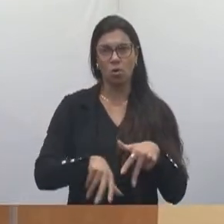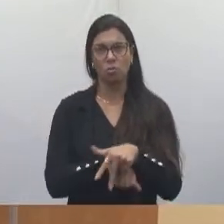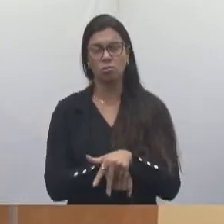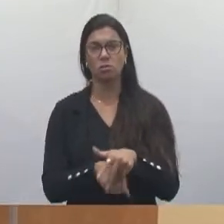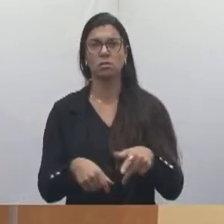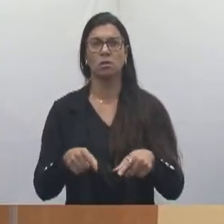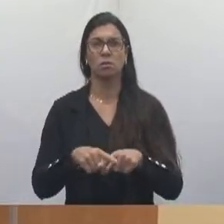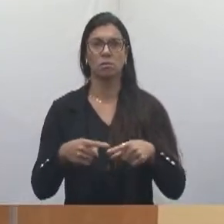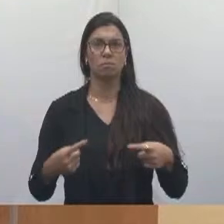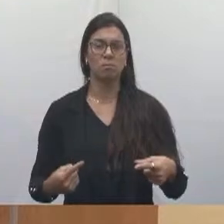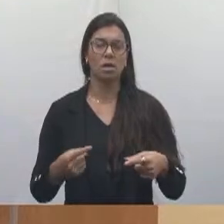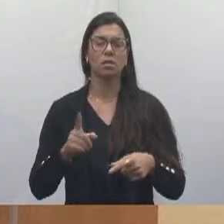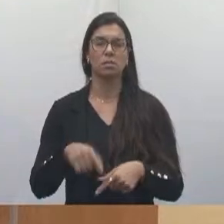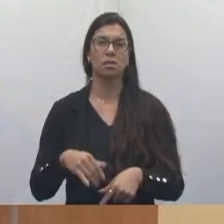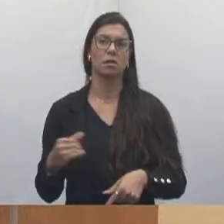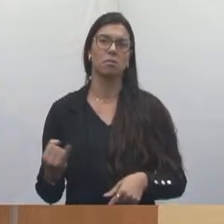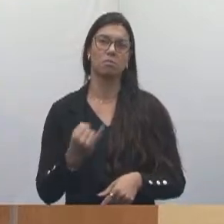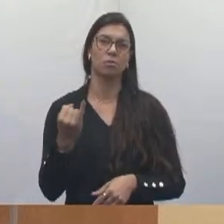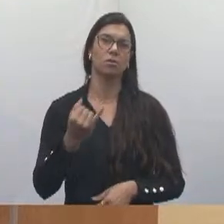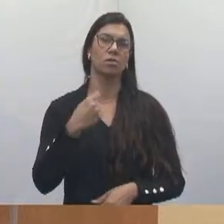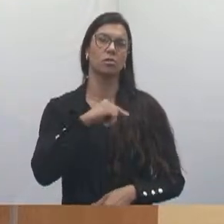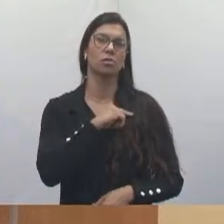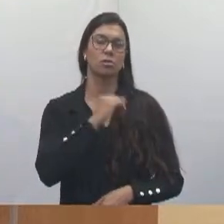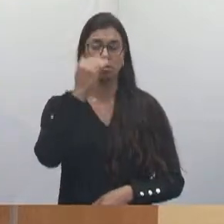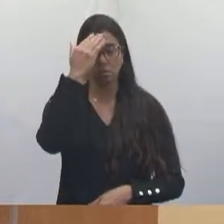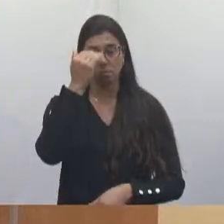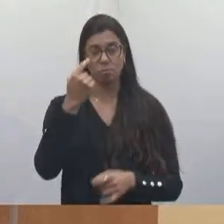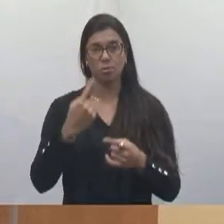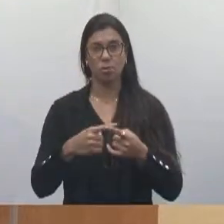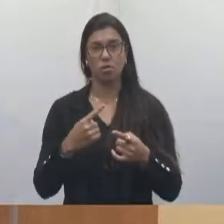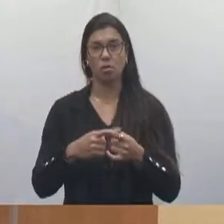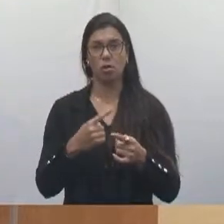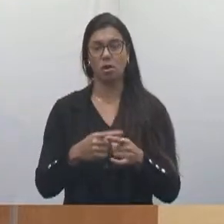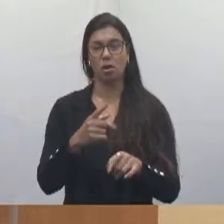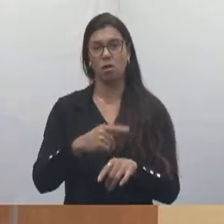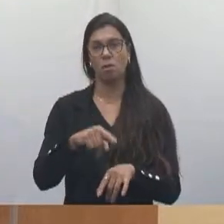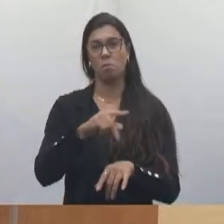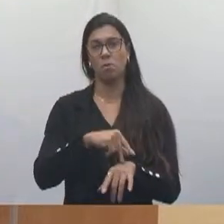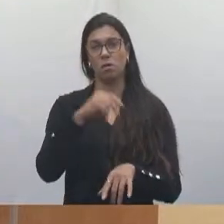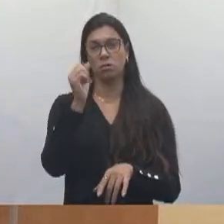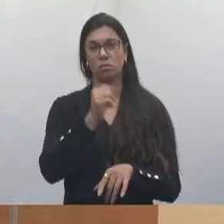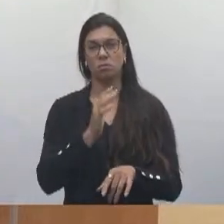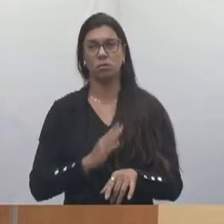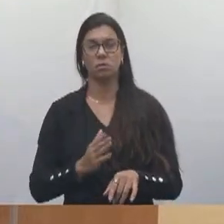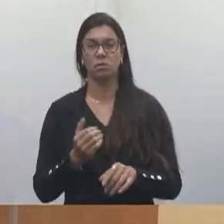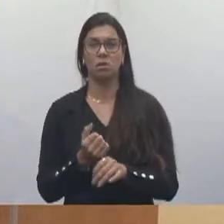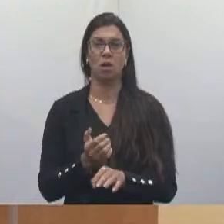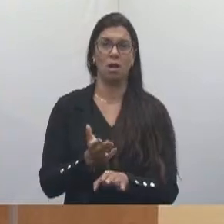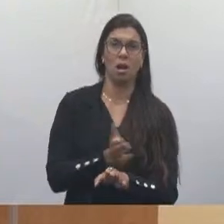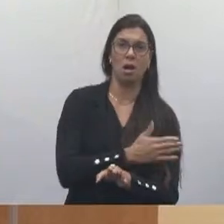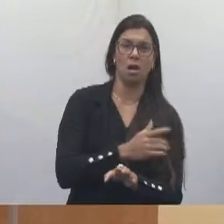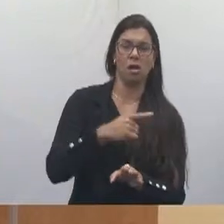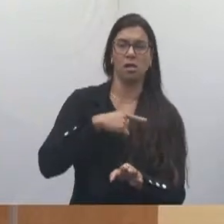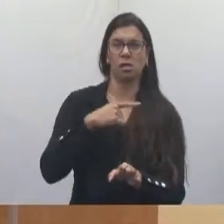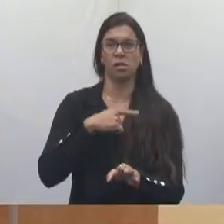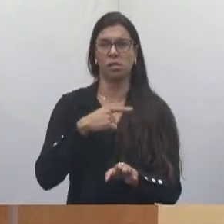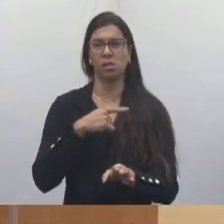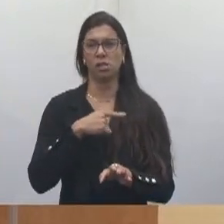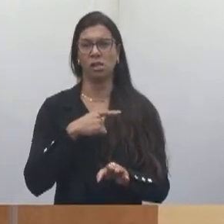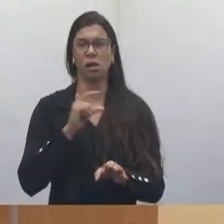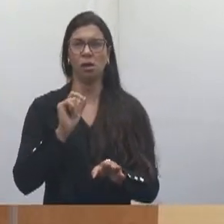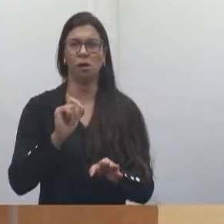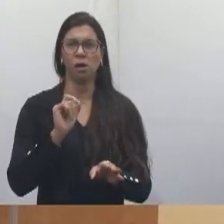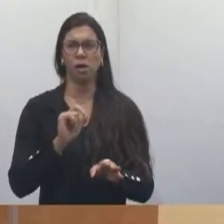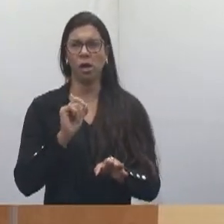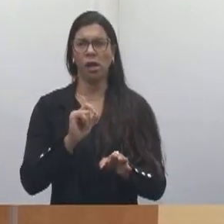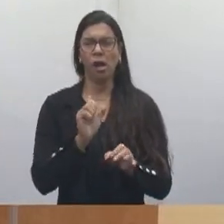e para a população já é muito importante. País esse que saiu, né, de um cenário difícil, onde as pessoas todo dia se deparavam